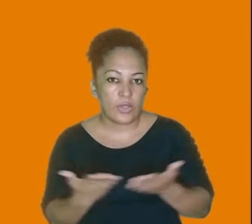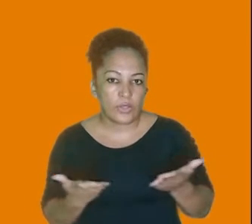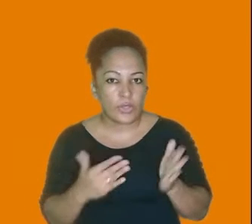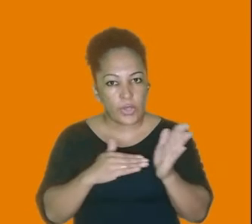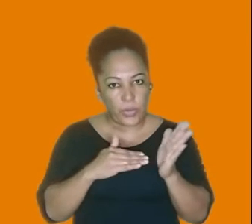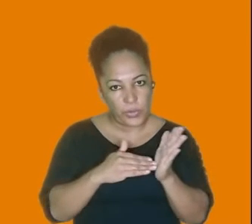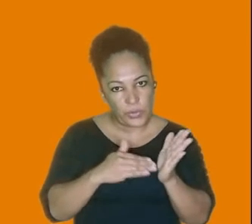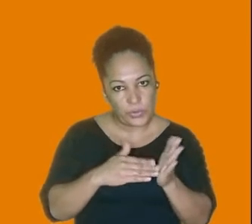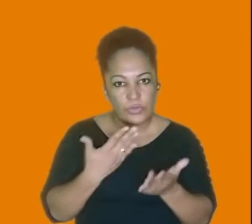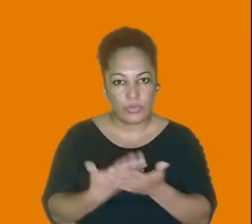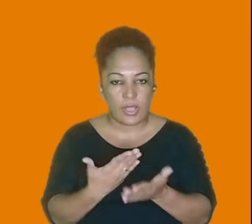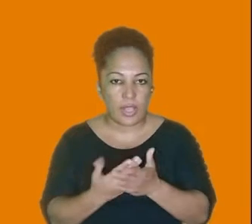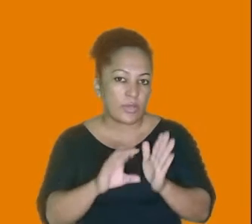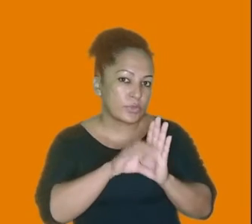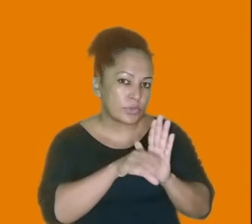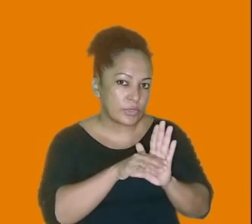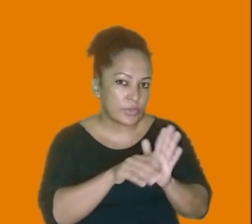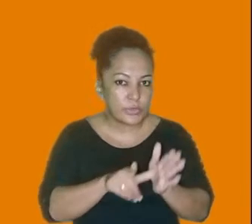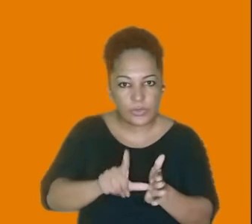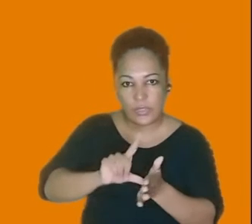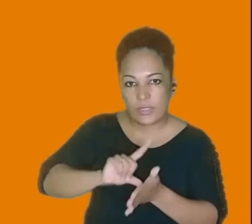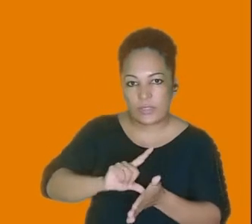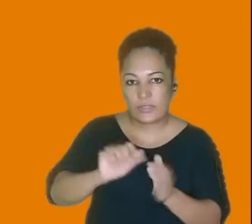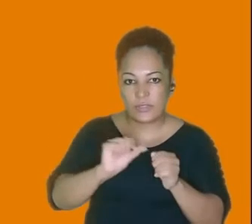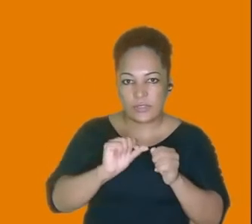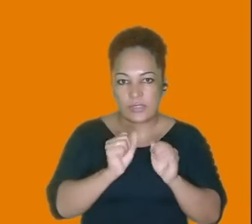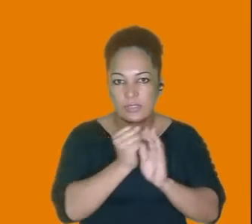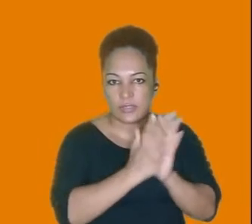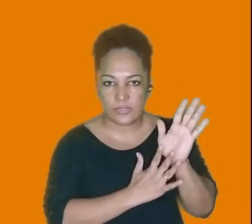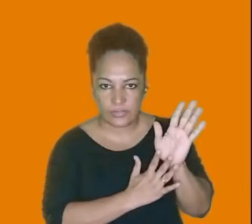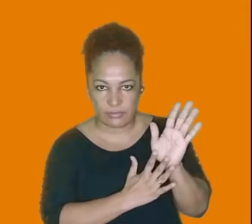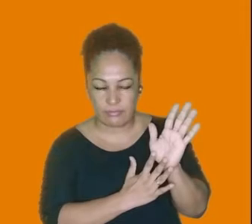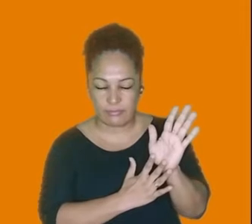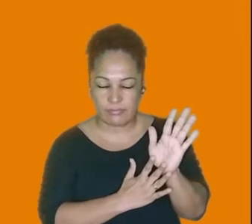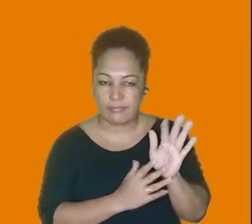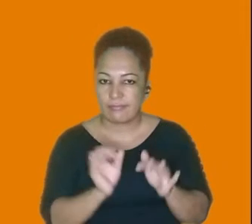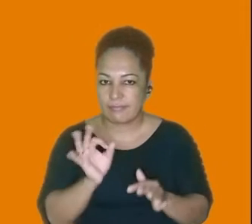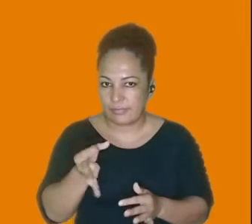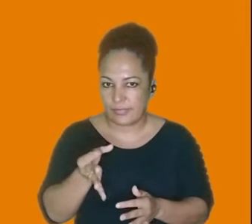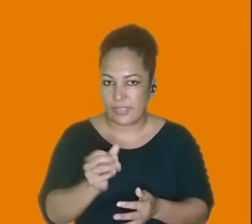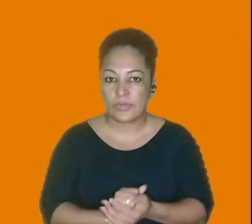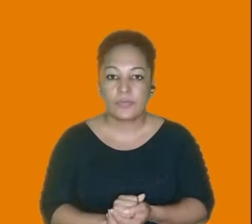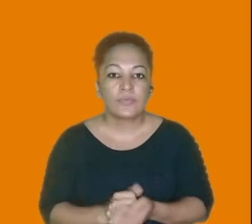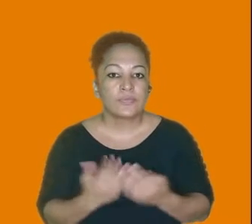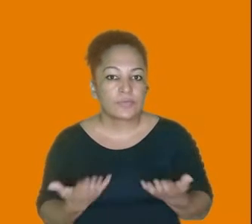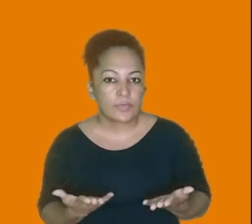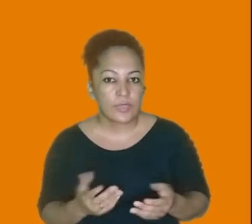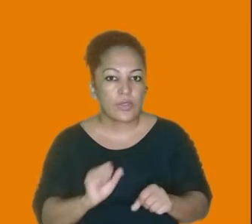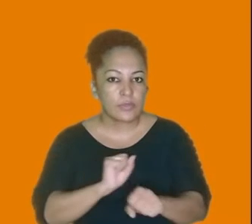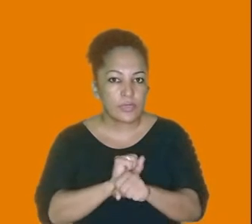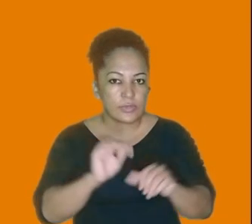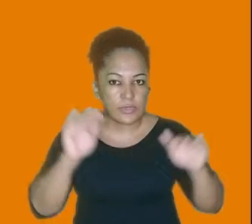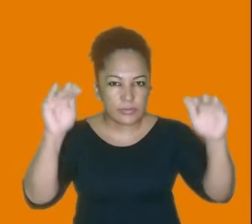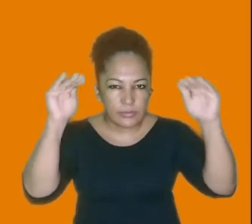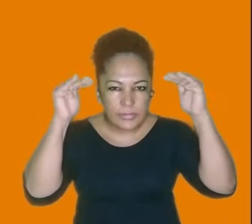essa aula aqui seria a nossa última aula de conteúdo antes dos exercícios, né? Vamos dizer propriamente dito, tá bom?